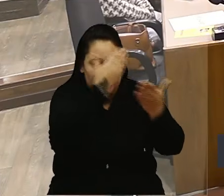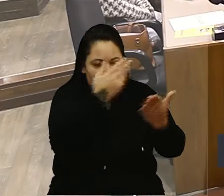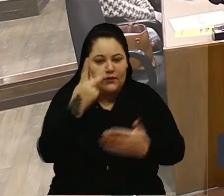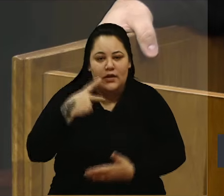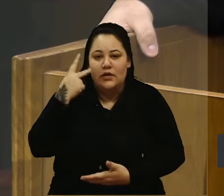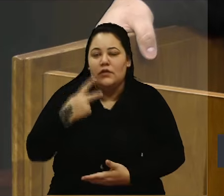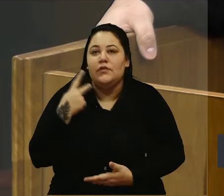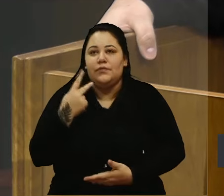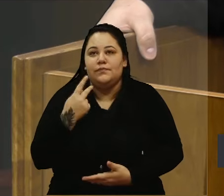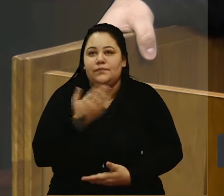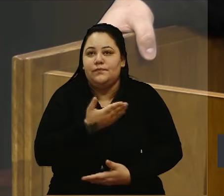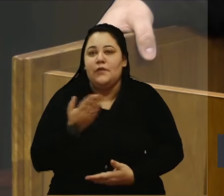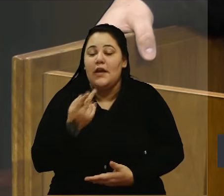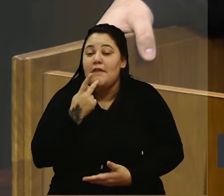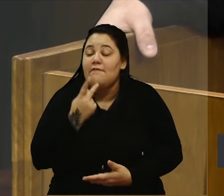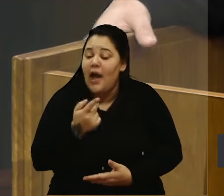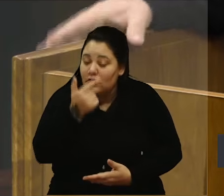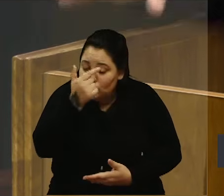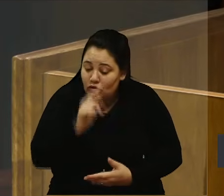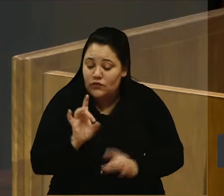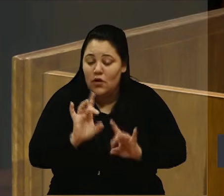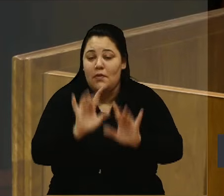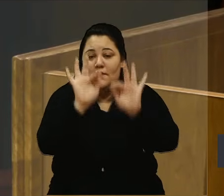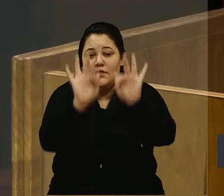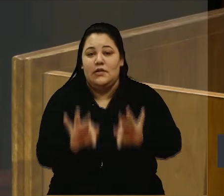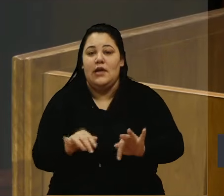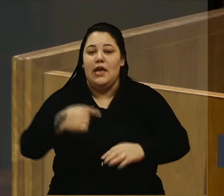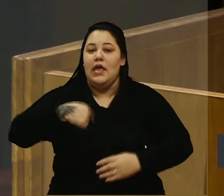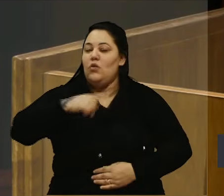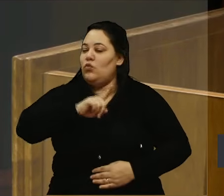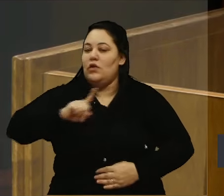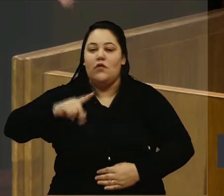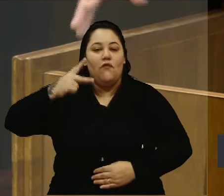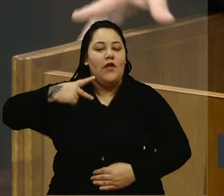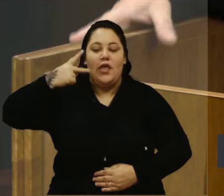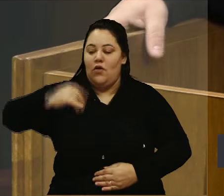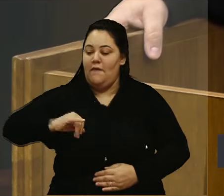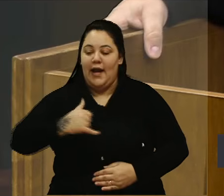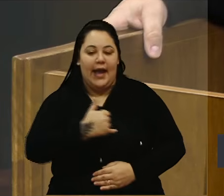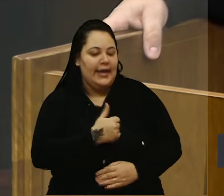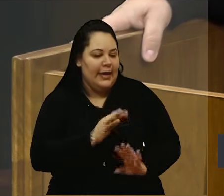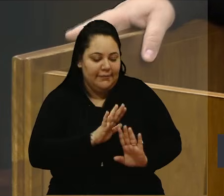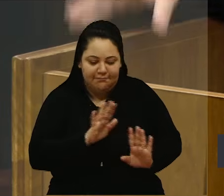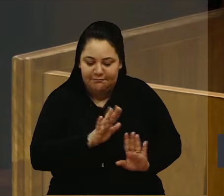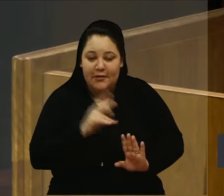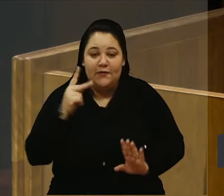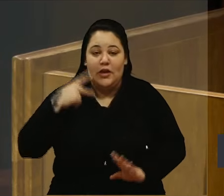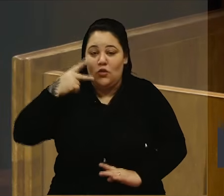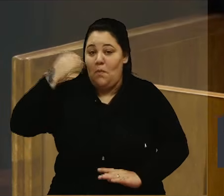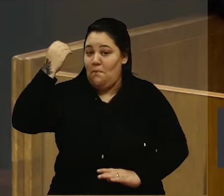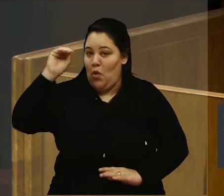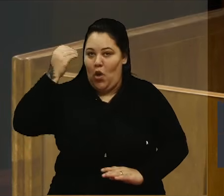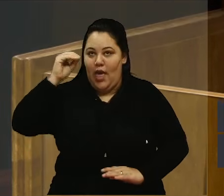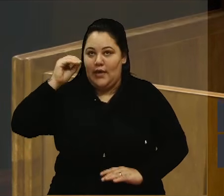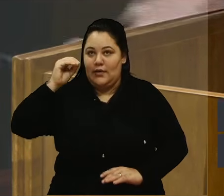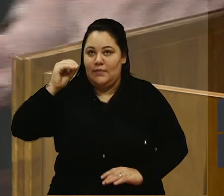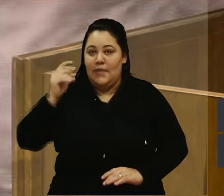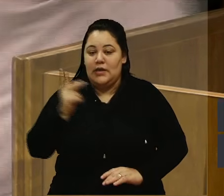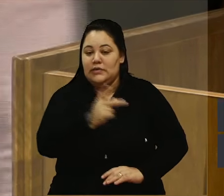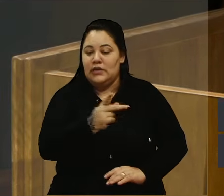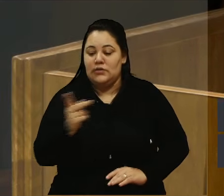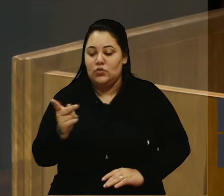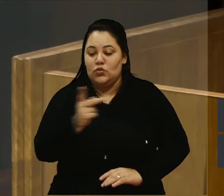pela tolerância. Volto a dizer, para concluir, não sou vereador de Vacaria, não sou vereador de Porto Alegre, mas essas cidades, numa